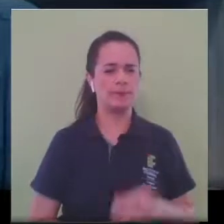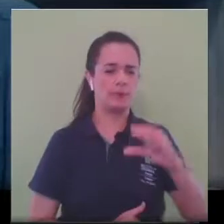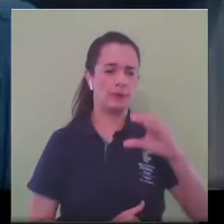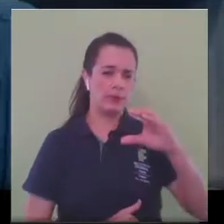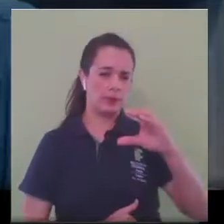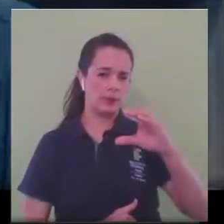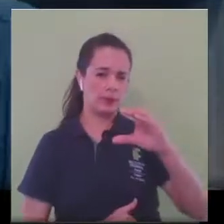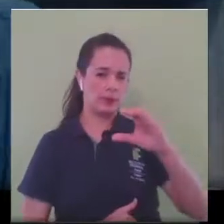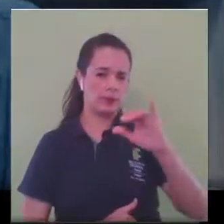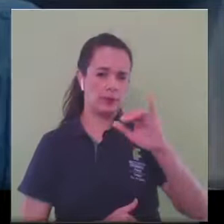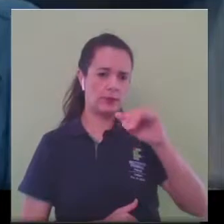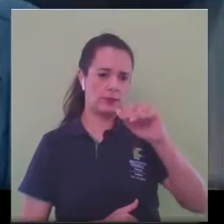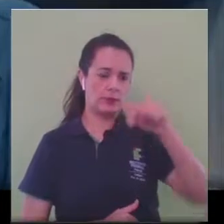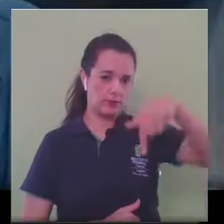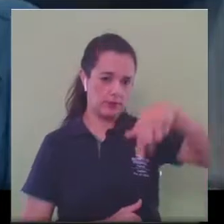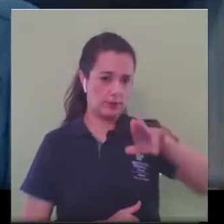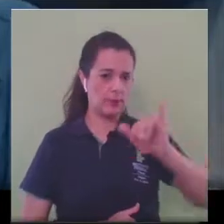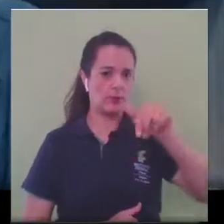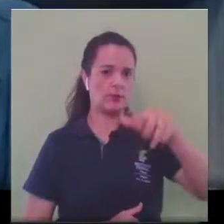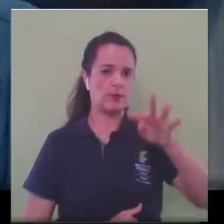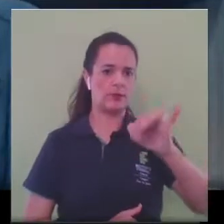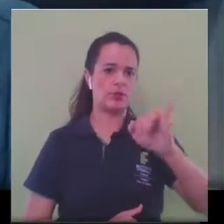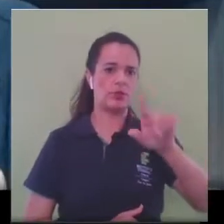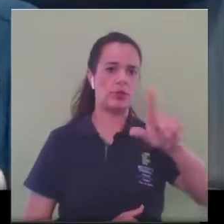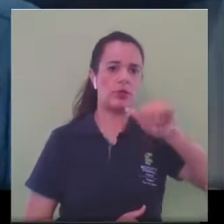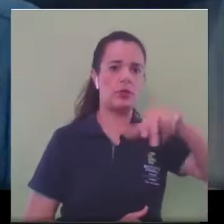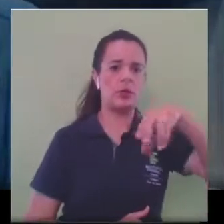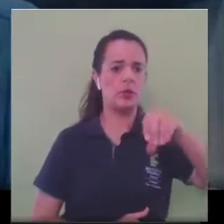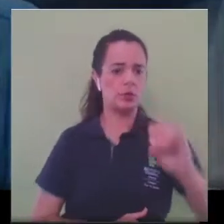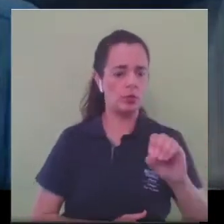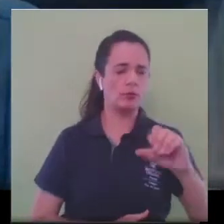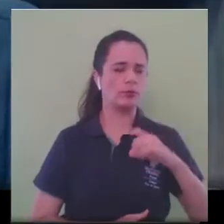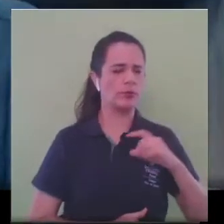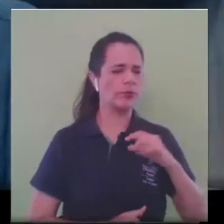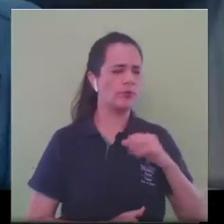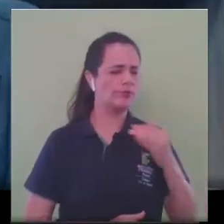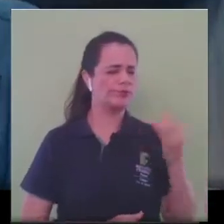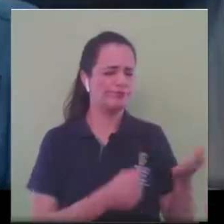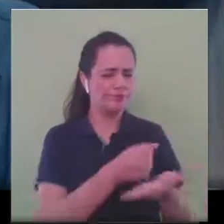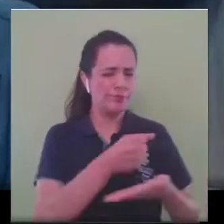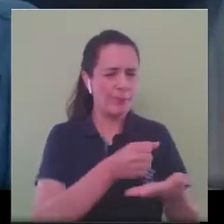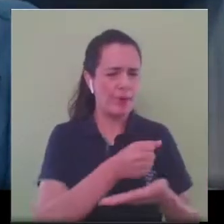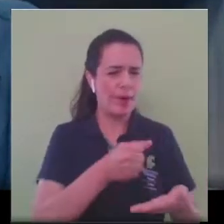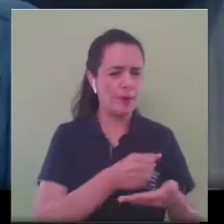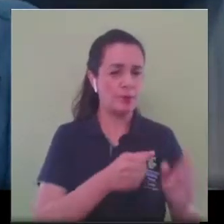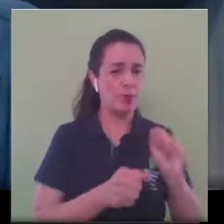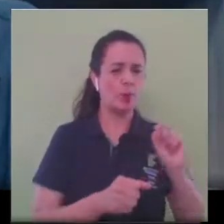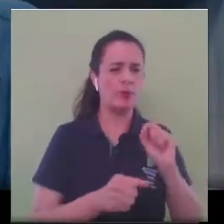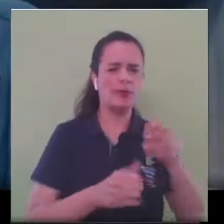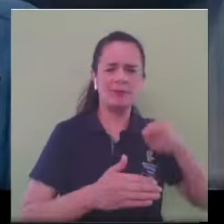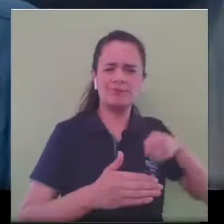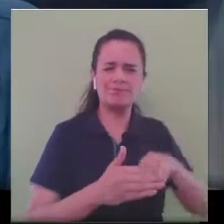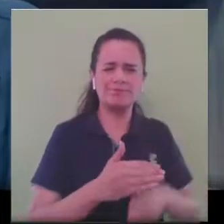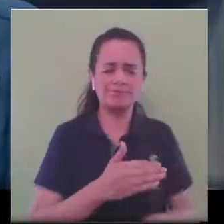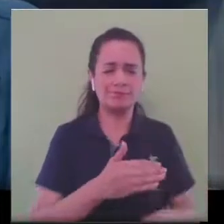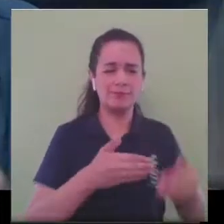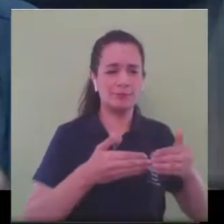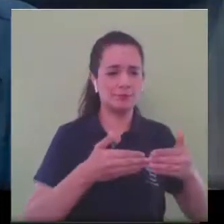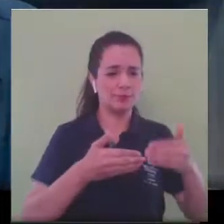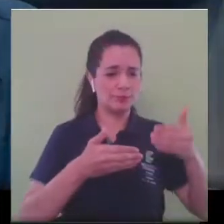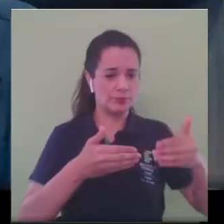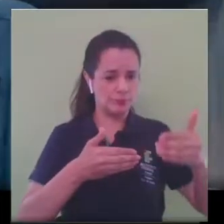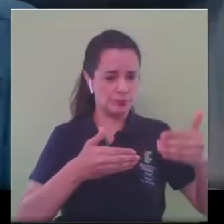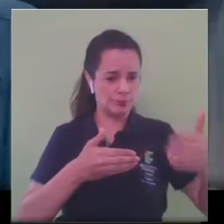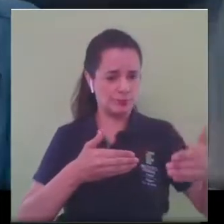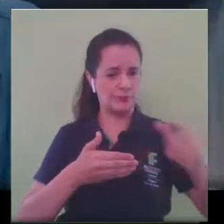relação de livros que deveriam ser lidos e que seriam livros essenciais, né? E a partir de Quintiliano, né, na época do